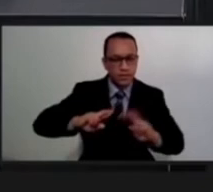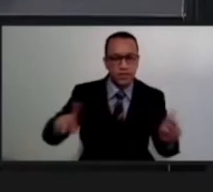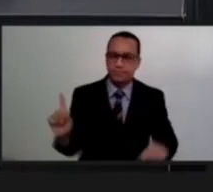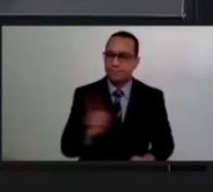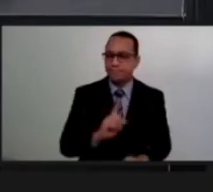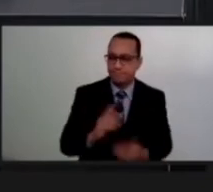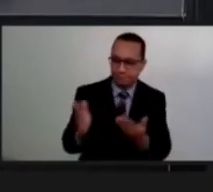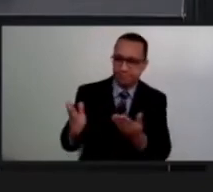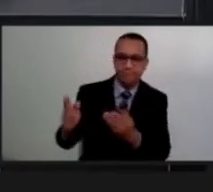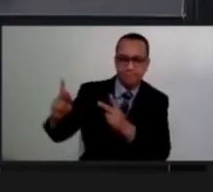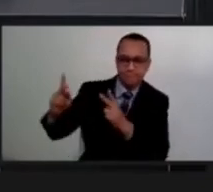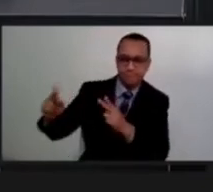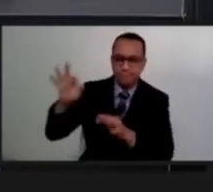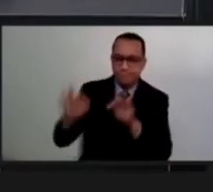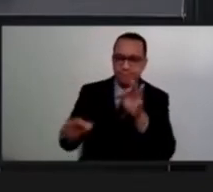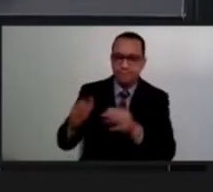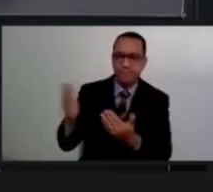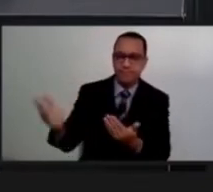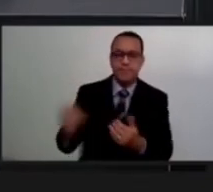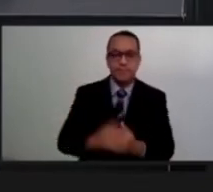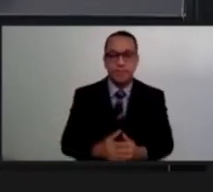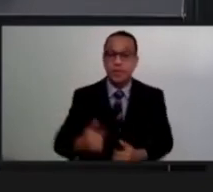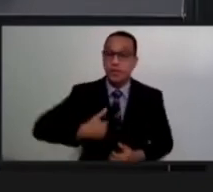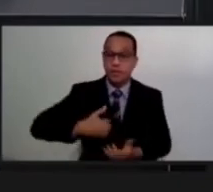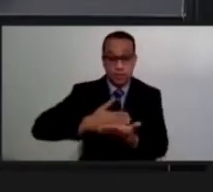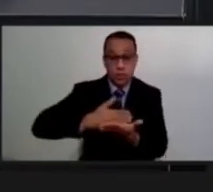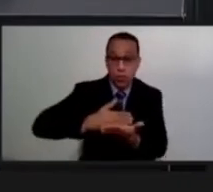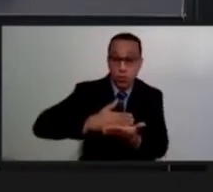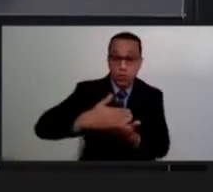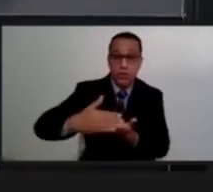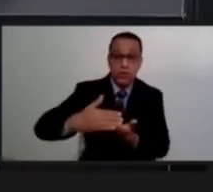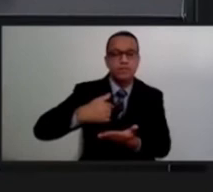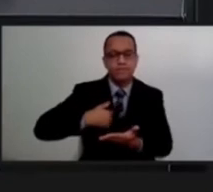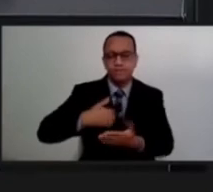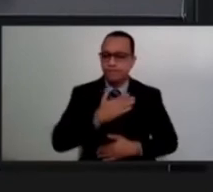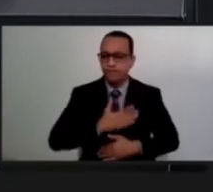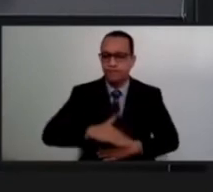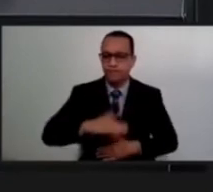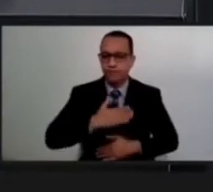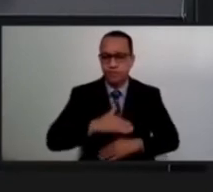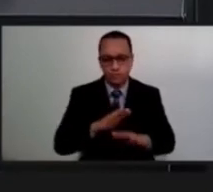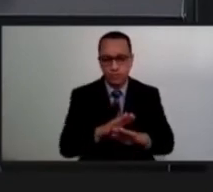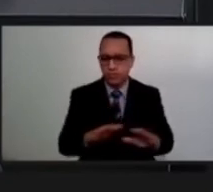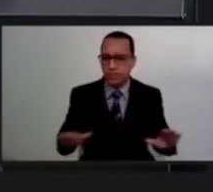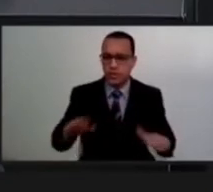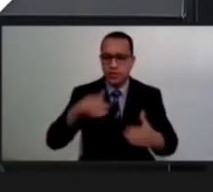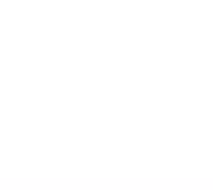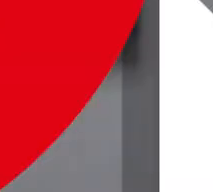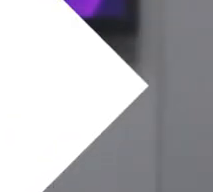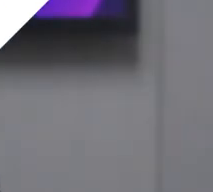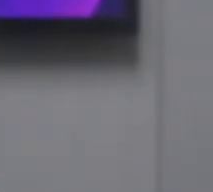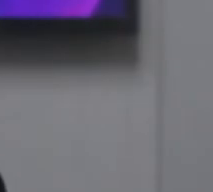desde o começo eu tenho me colocado muito tranquilo com relação à votação dentro do